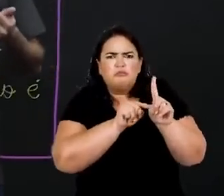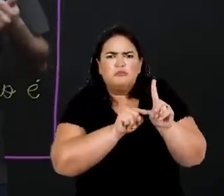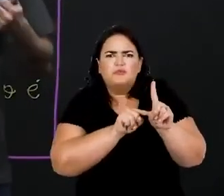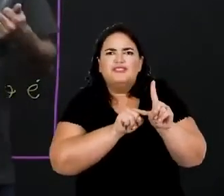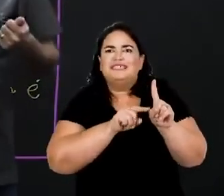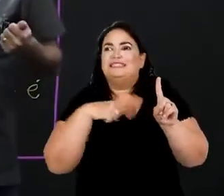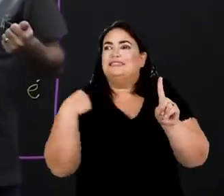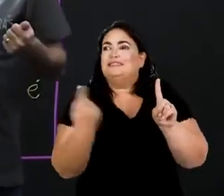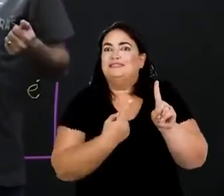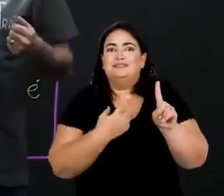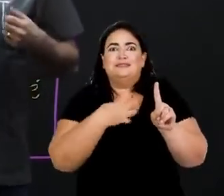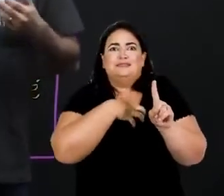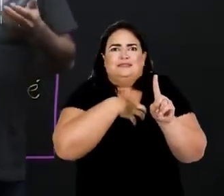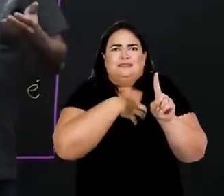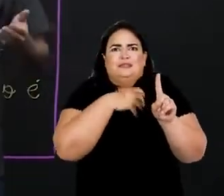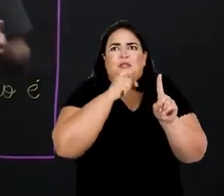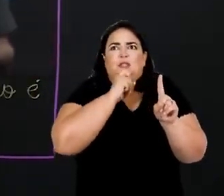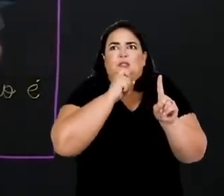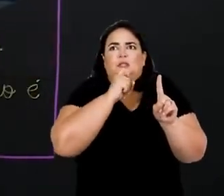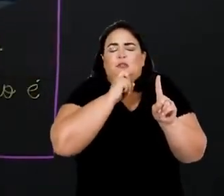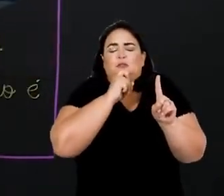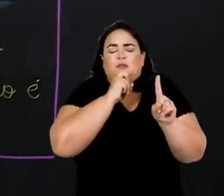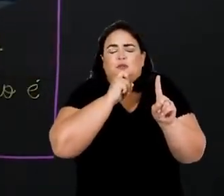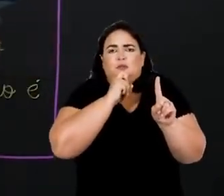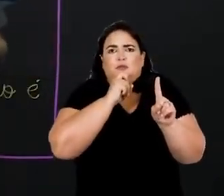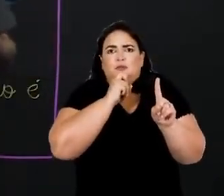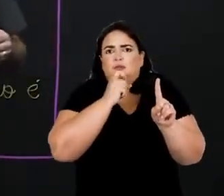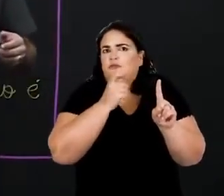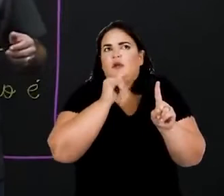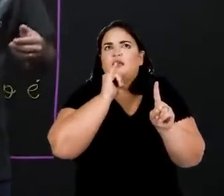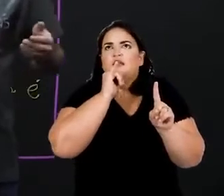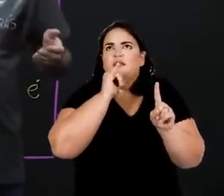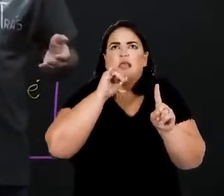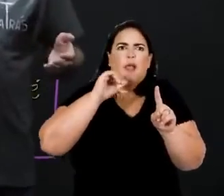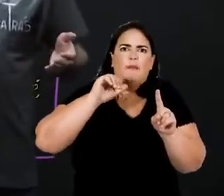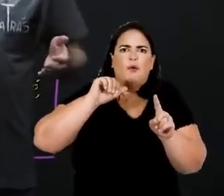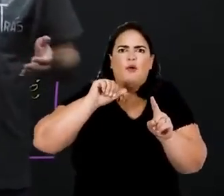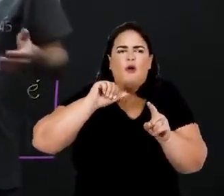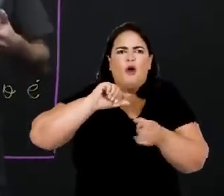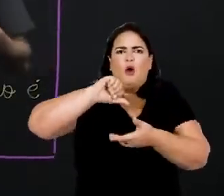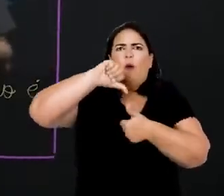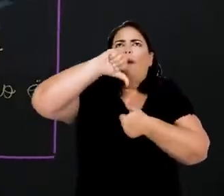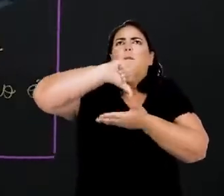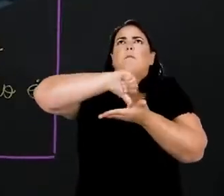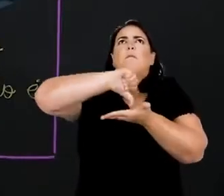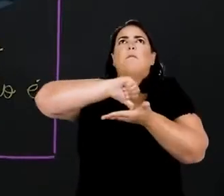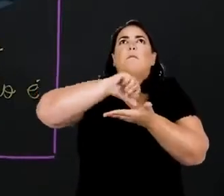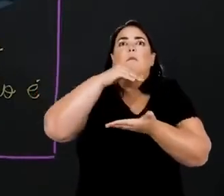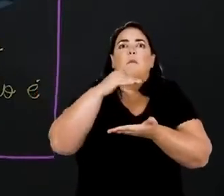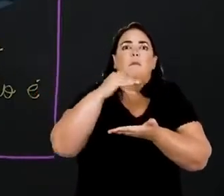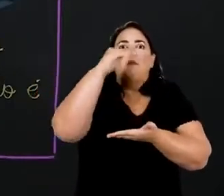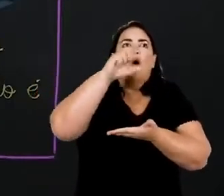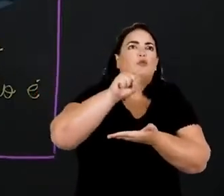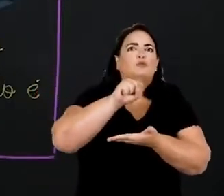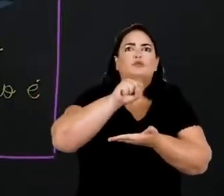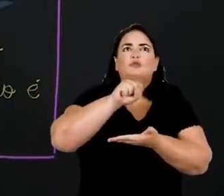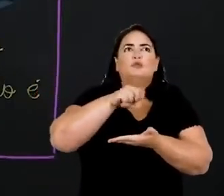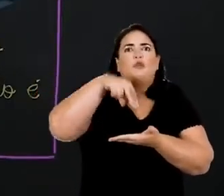mais frio você vai sentir e de repente lá no na Antartida que é o continente né lá